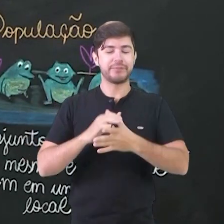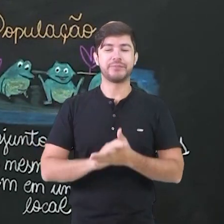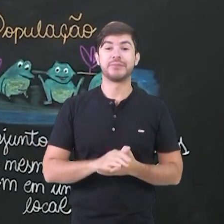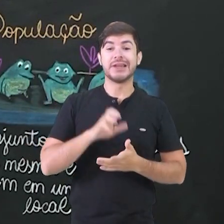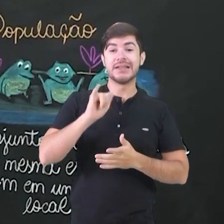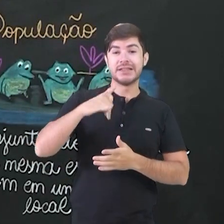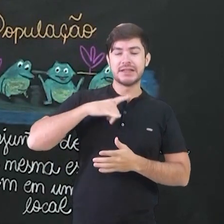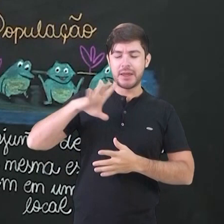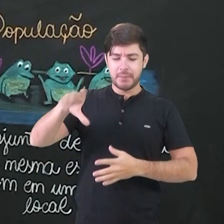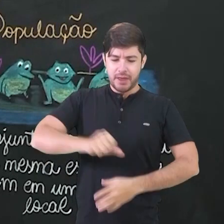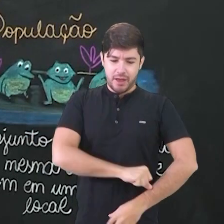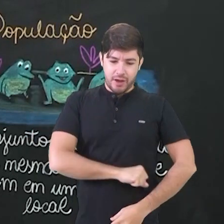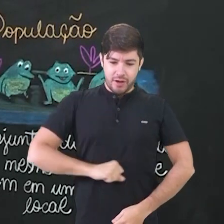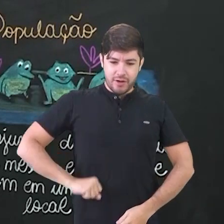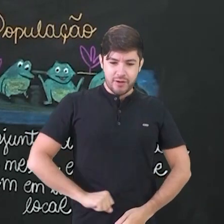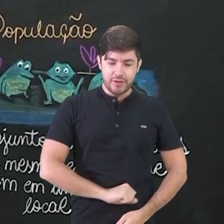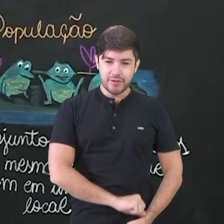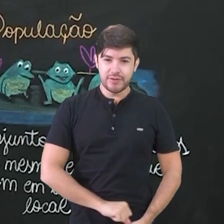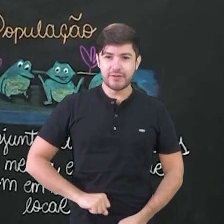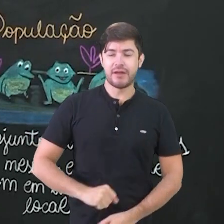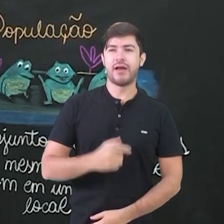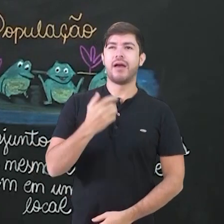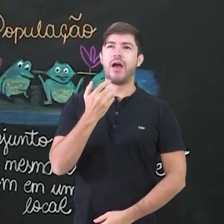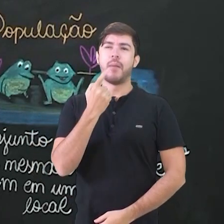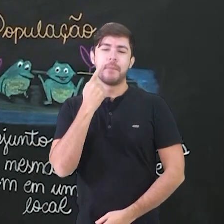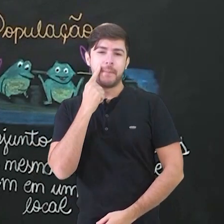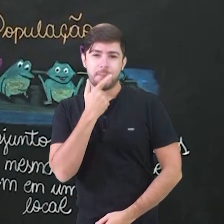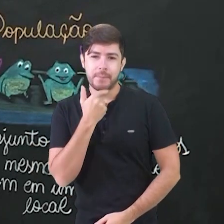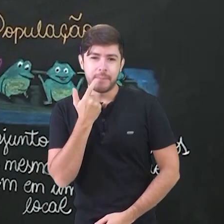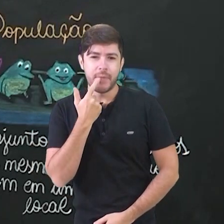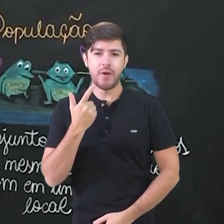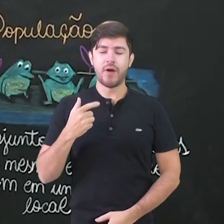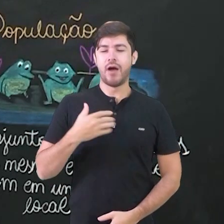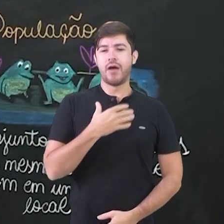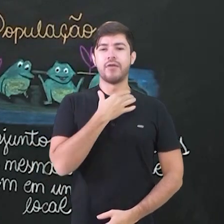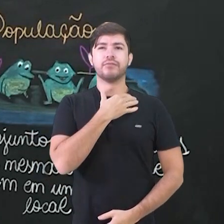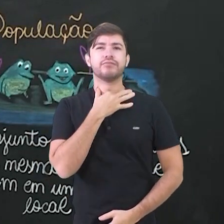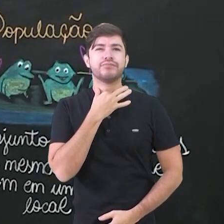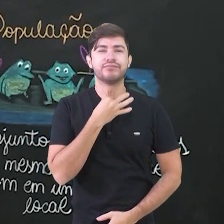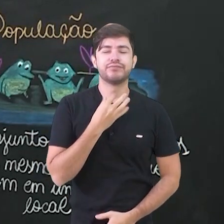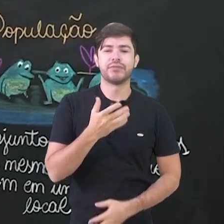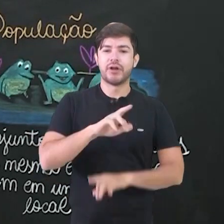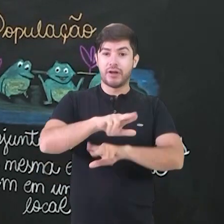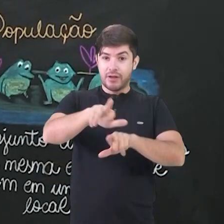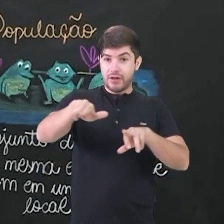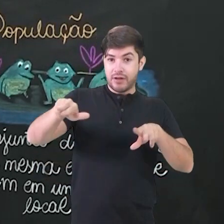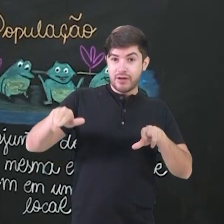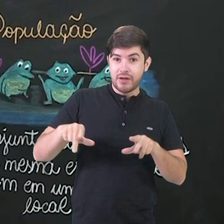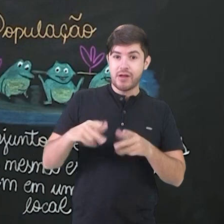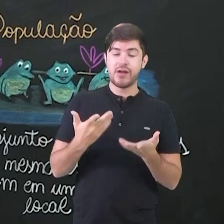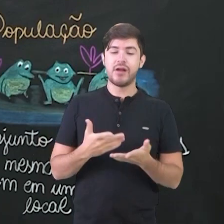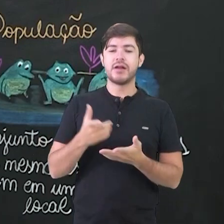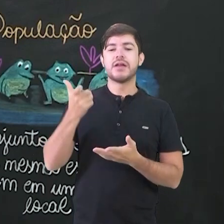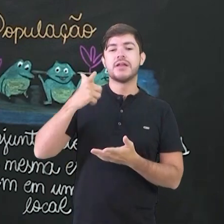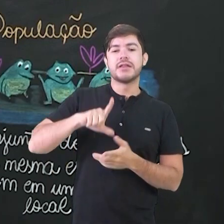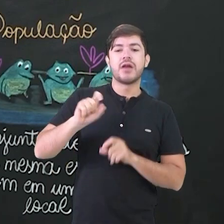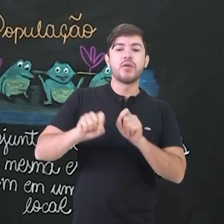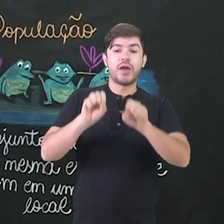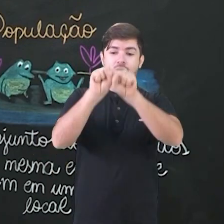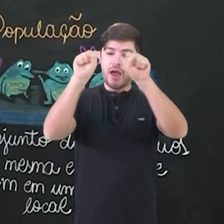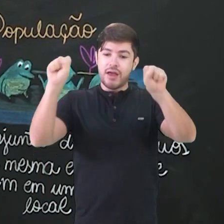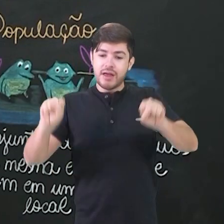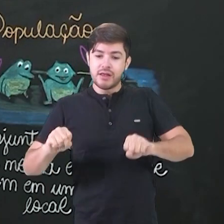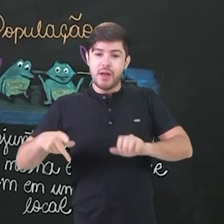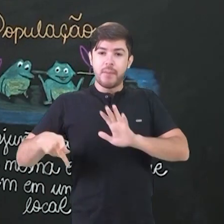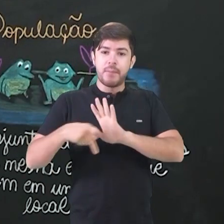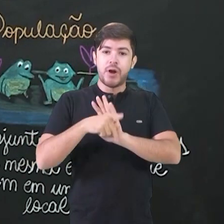juntei intestino, estômago, boca, esôfago, diferentes órgãos com propósitos de digestão, eu tenho